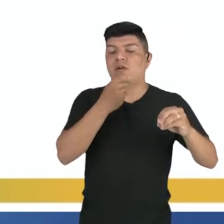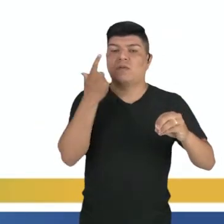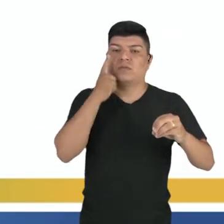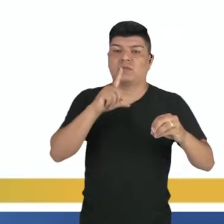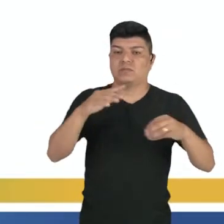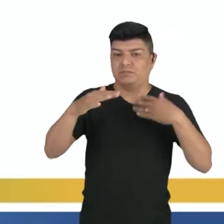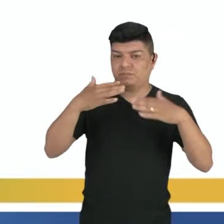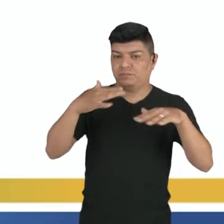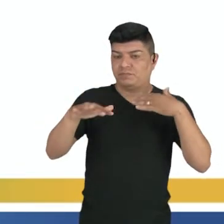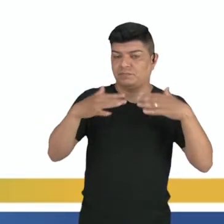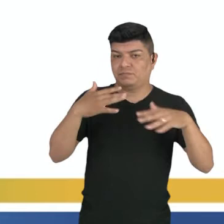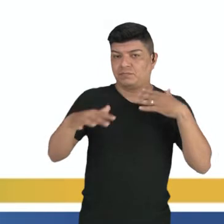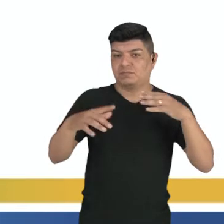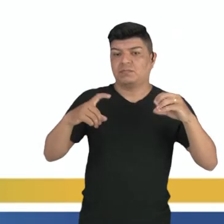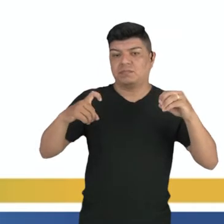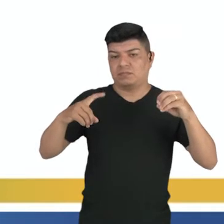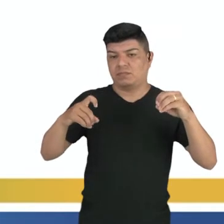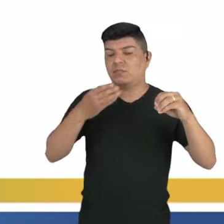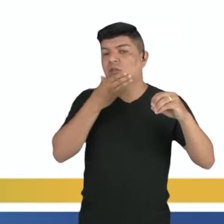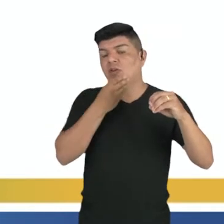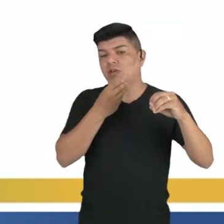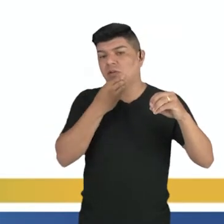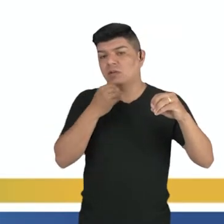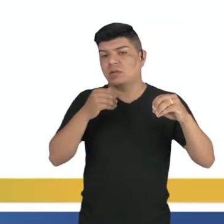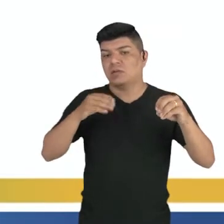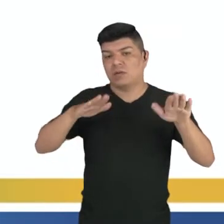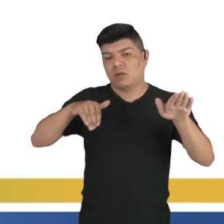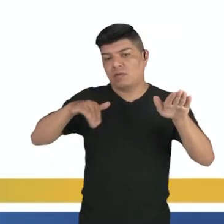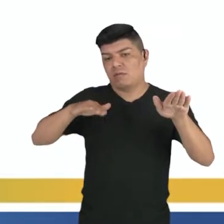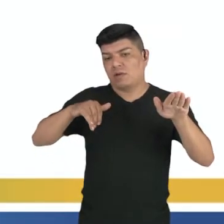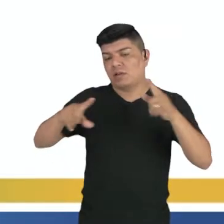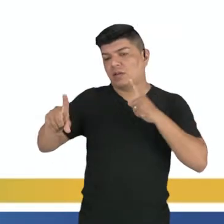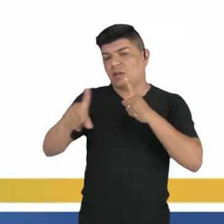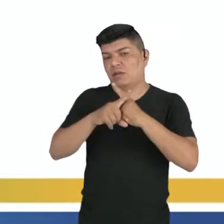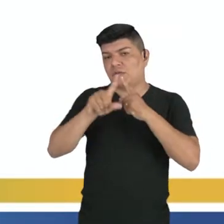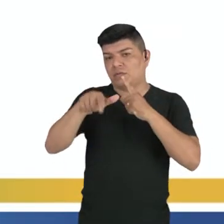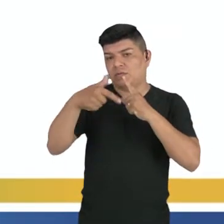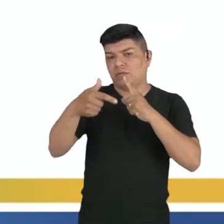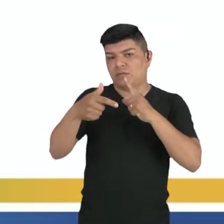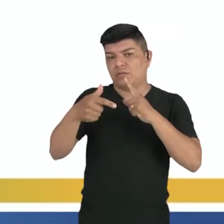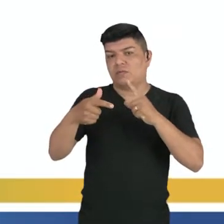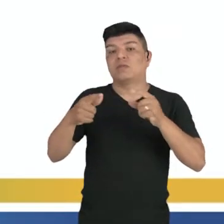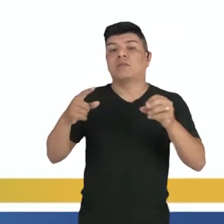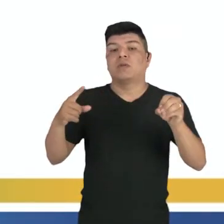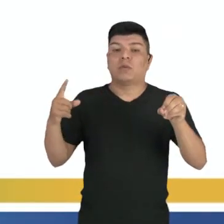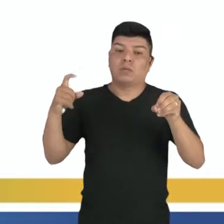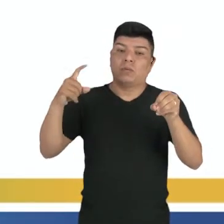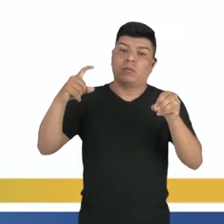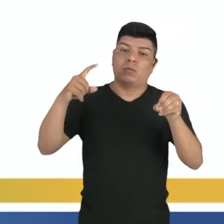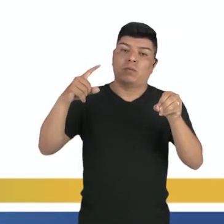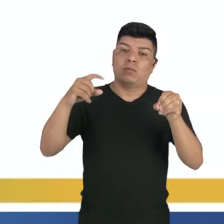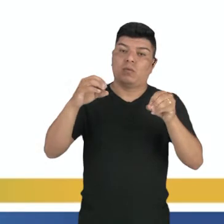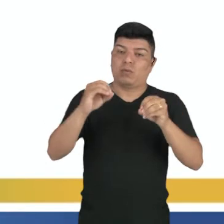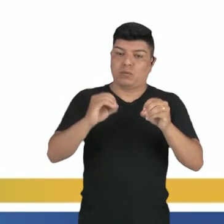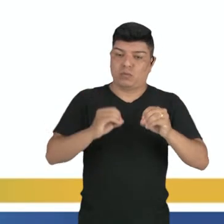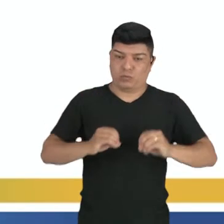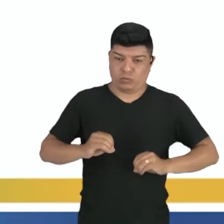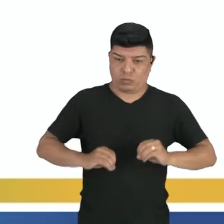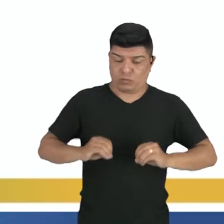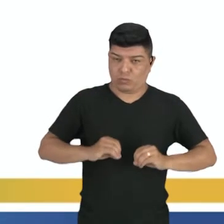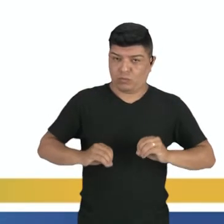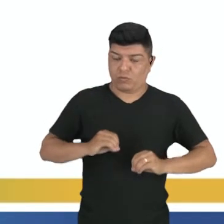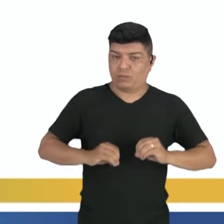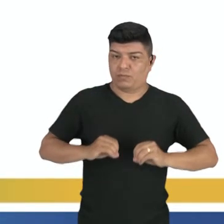de locomoção. O gameta masculino ele vai nadar ao encontro do óvulo, né? Ao encontro do